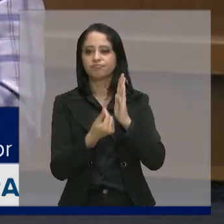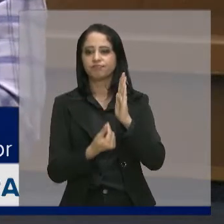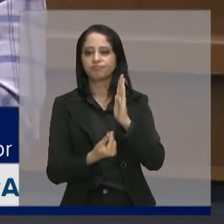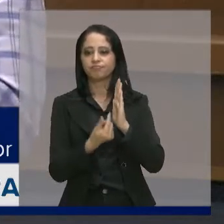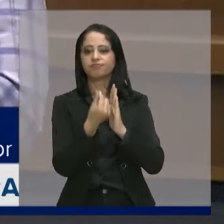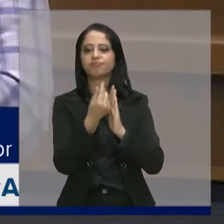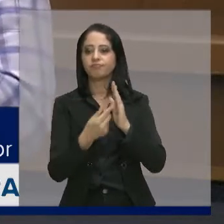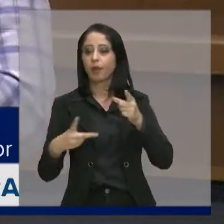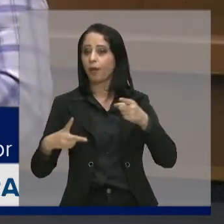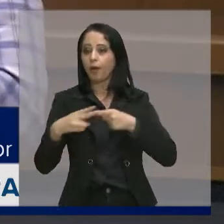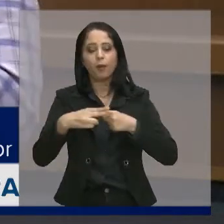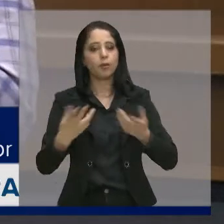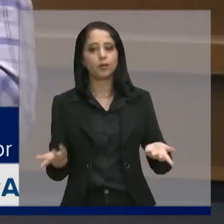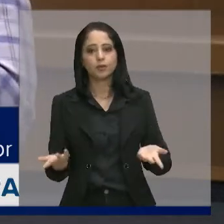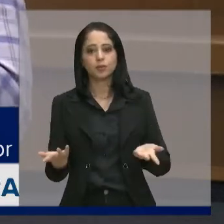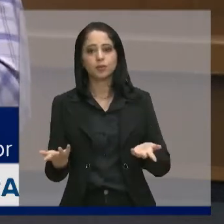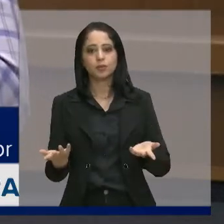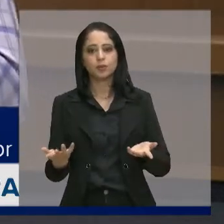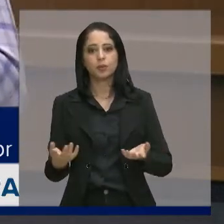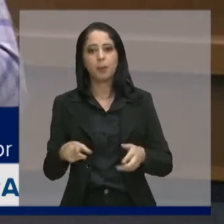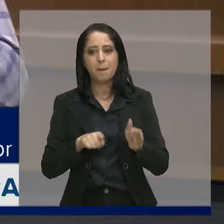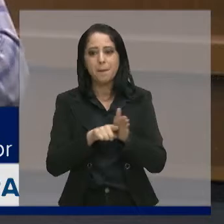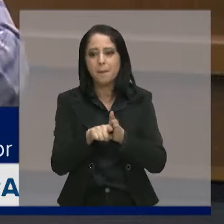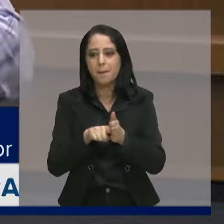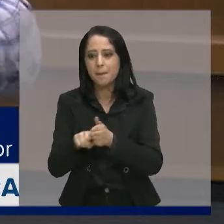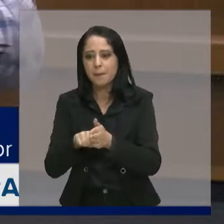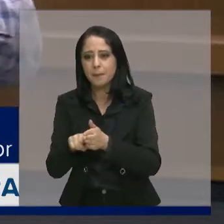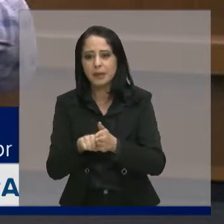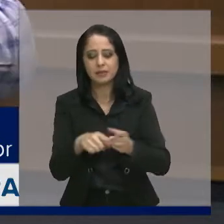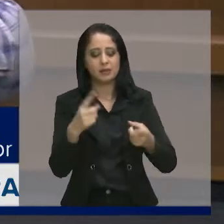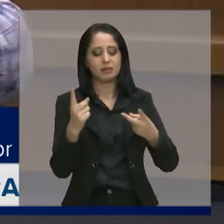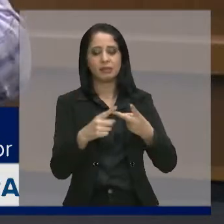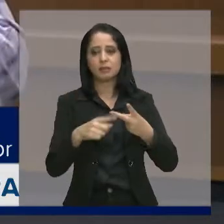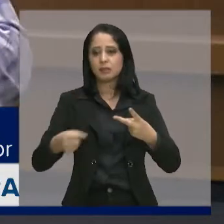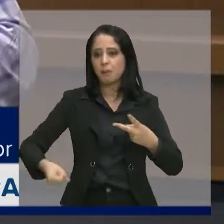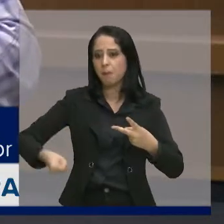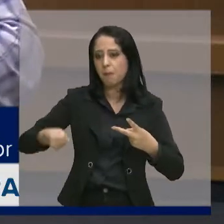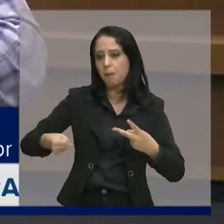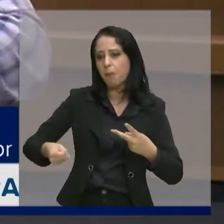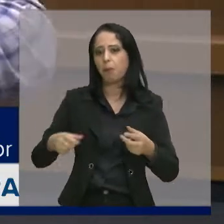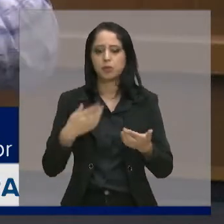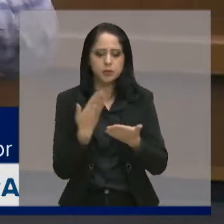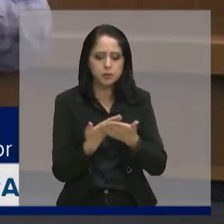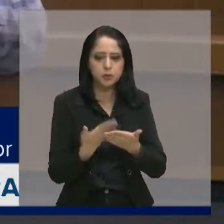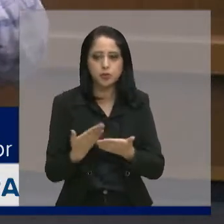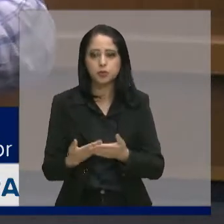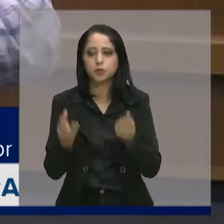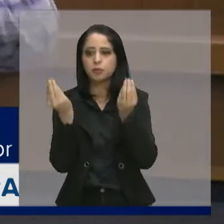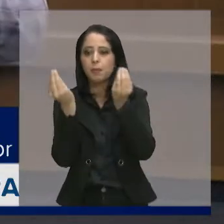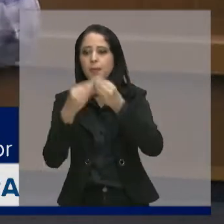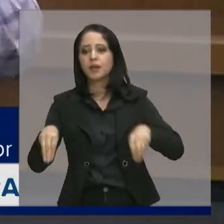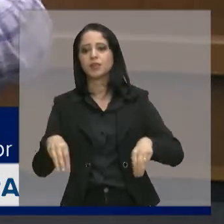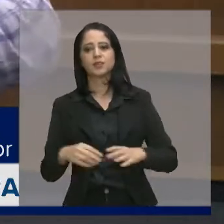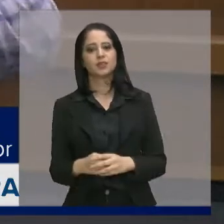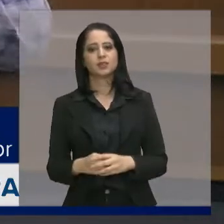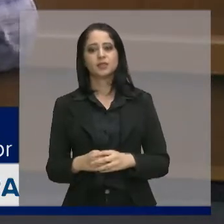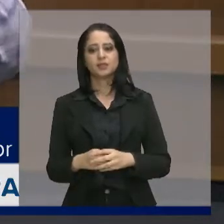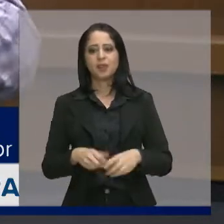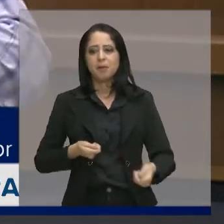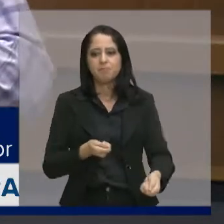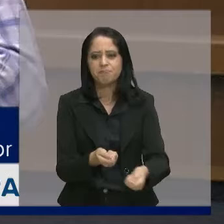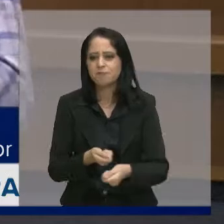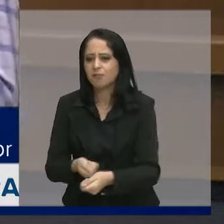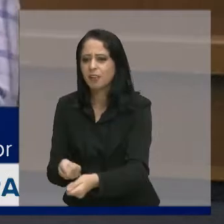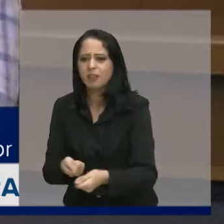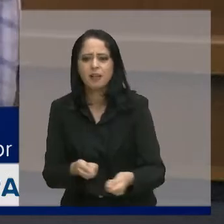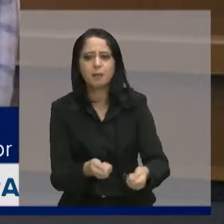seja, muitas bolsas de pesquisa estão sendo prejudicadas, portaria, limpeza,